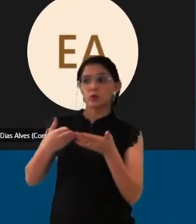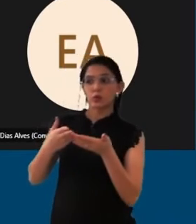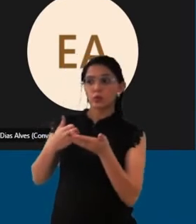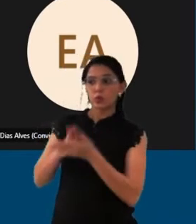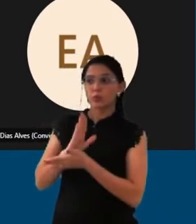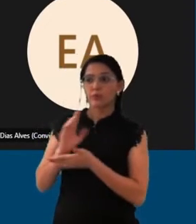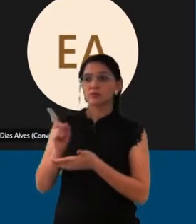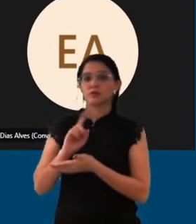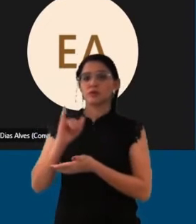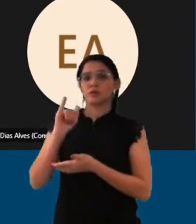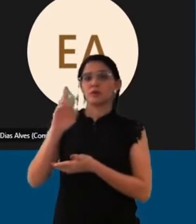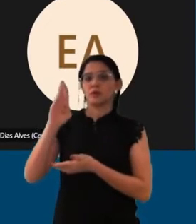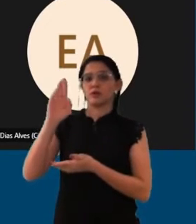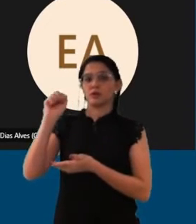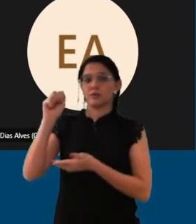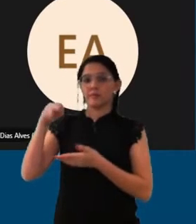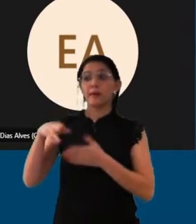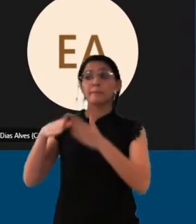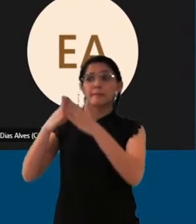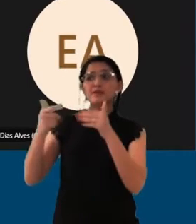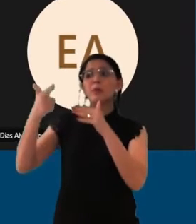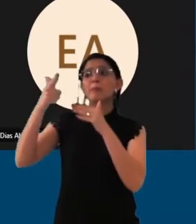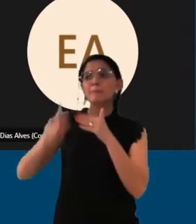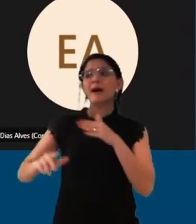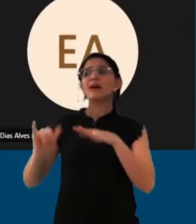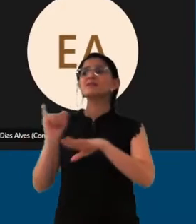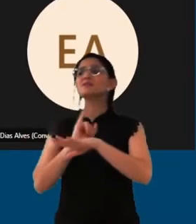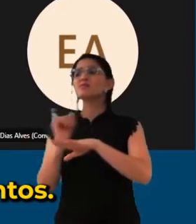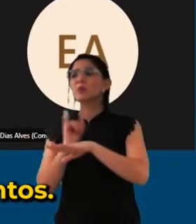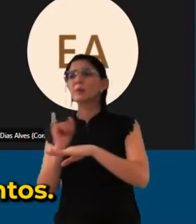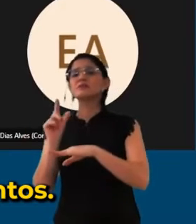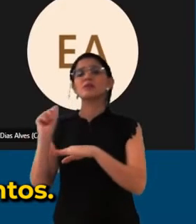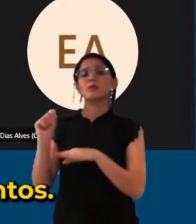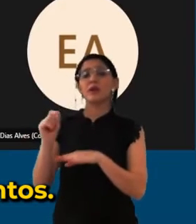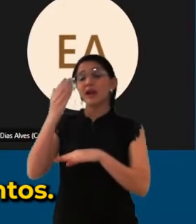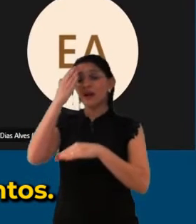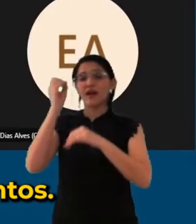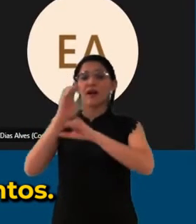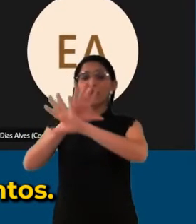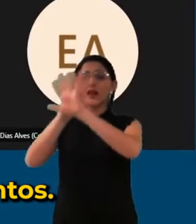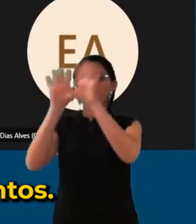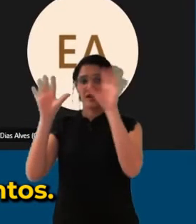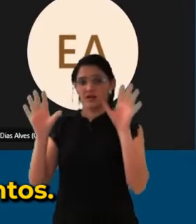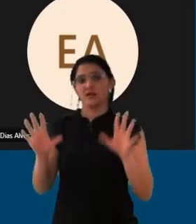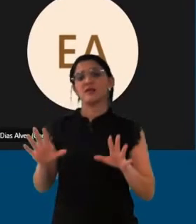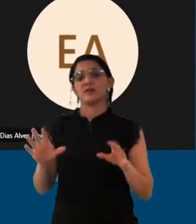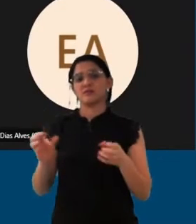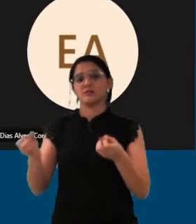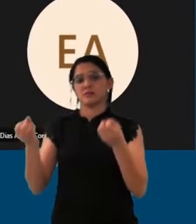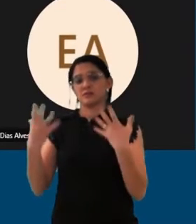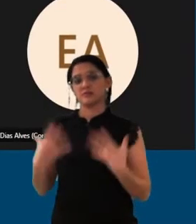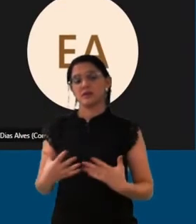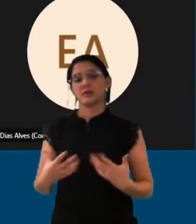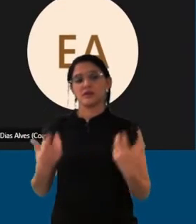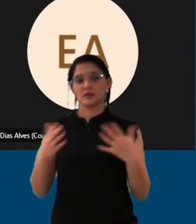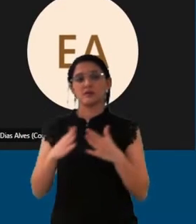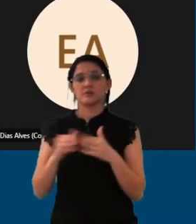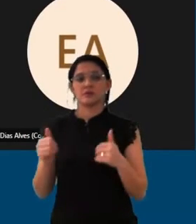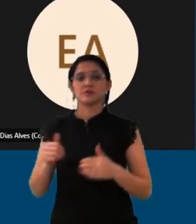diria, o IBRAM pediu mais informações, né? Mais informações, esclarecimentos, isso.